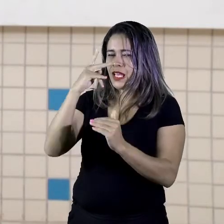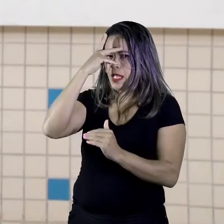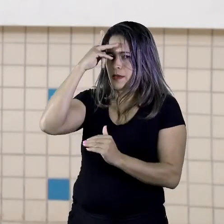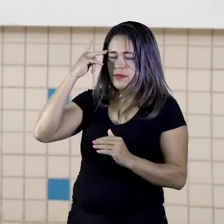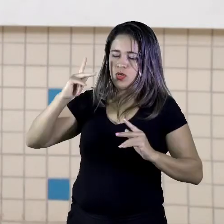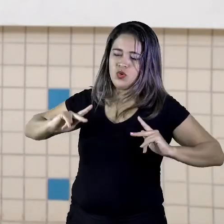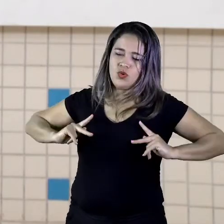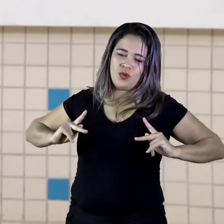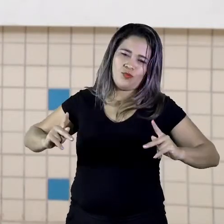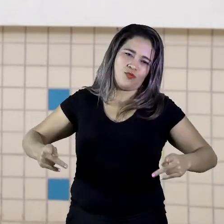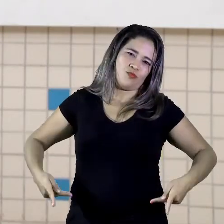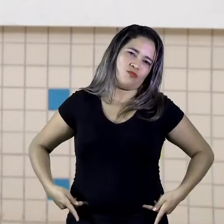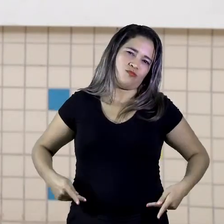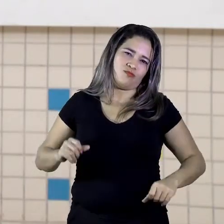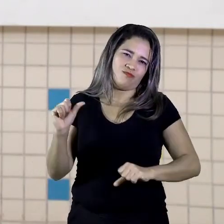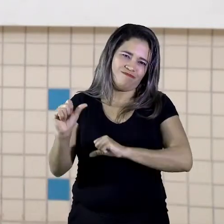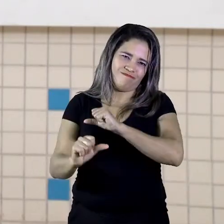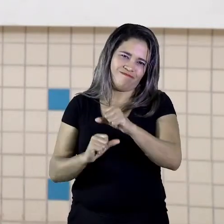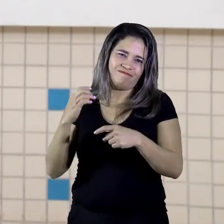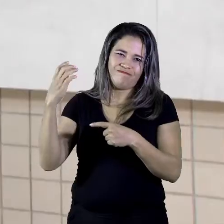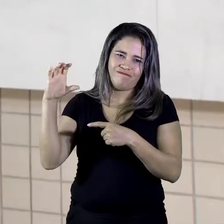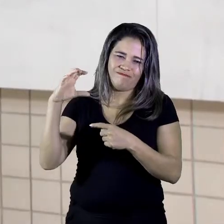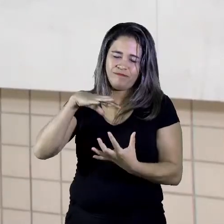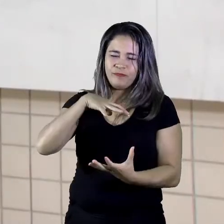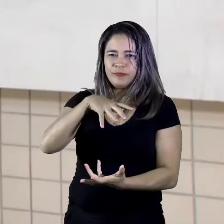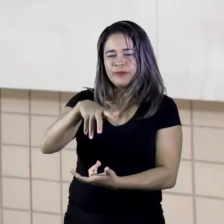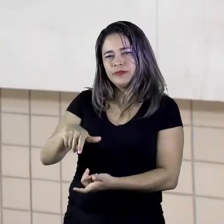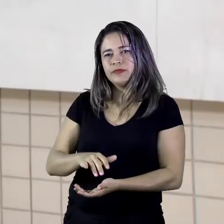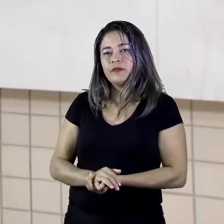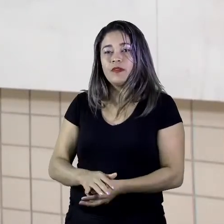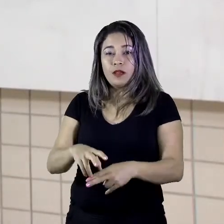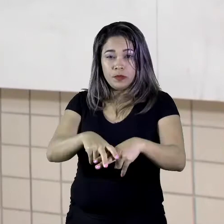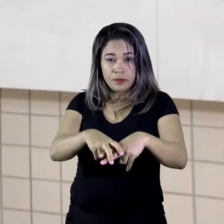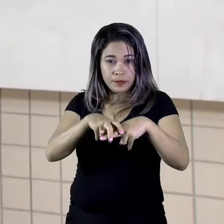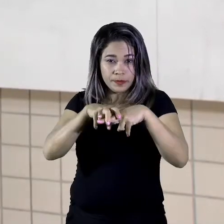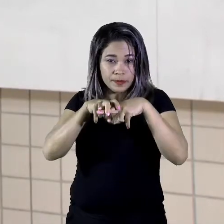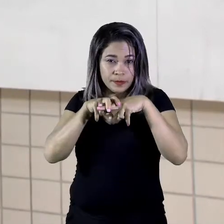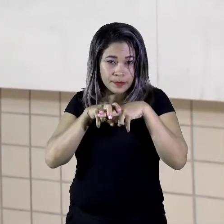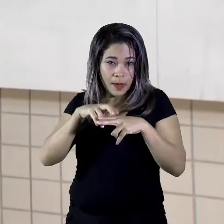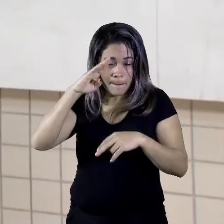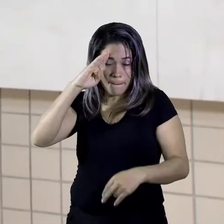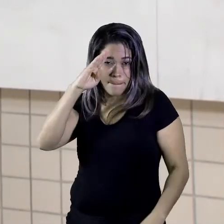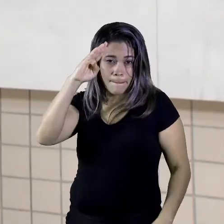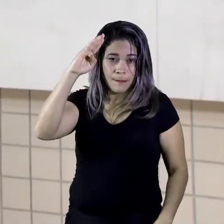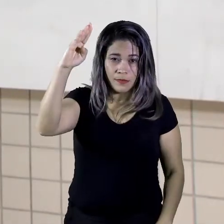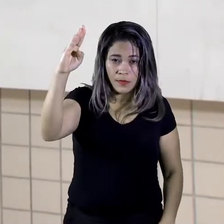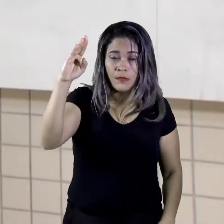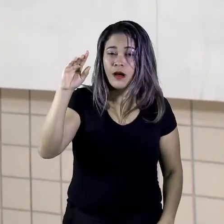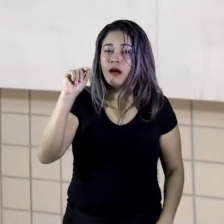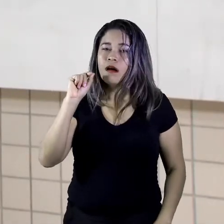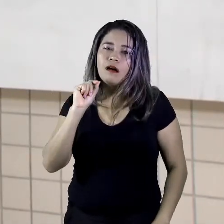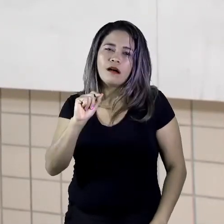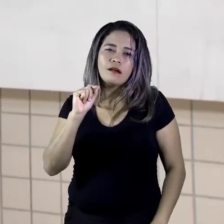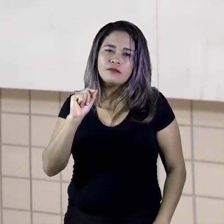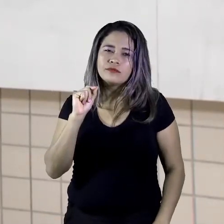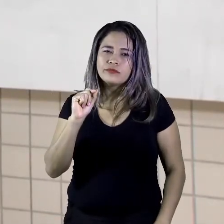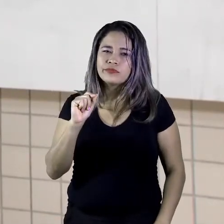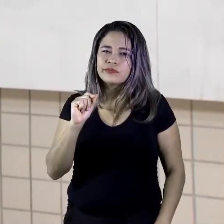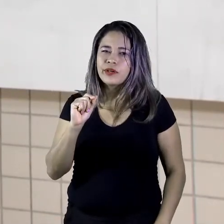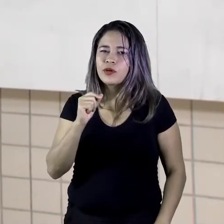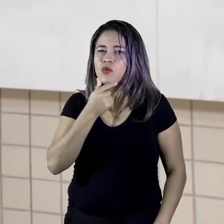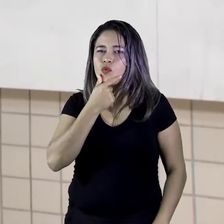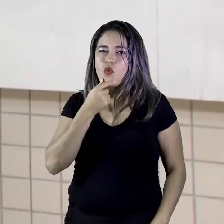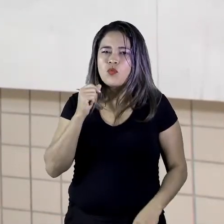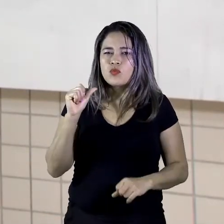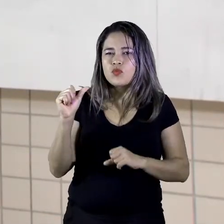mudando o clima na Terra. Então, uma das principais causas dessas mudanças causadas pelo homem, né, a principal forma como o homem está